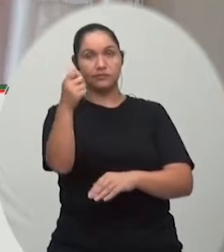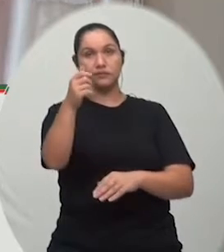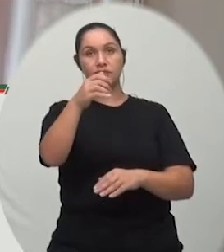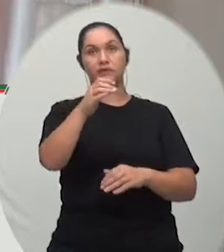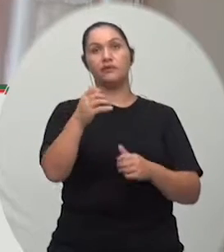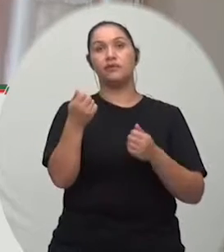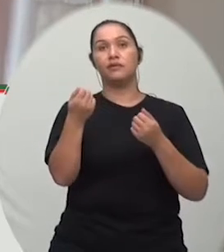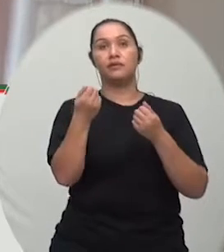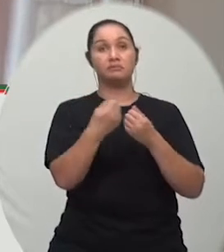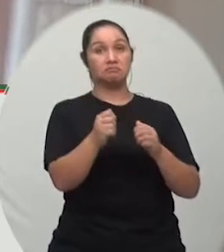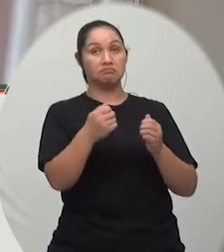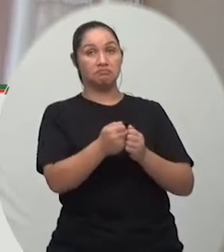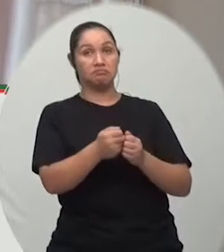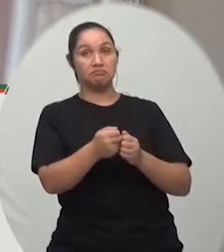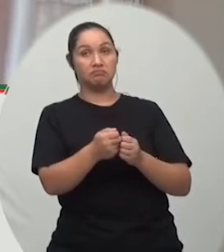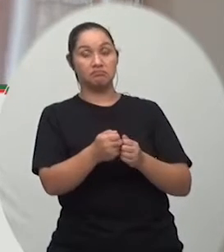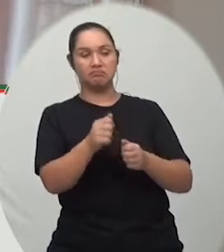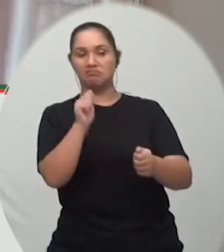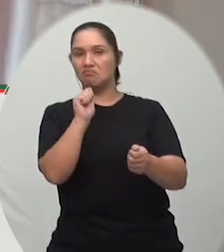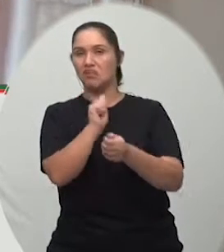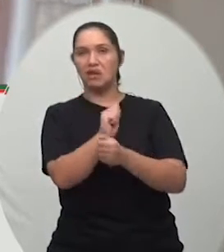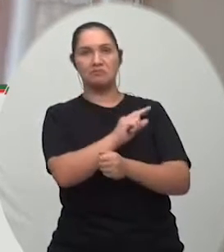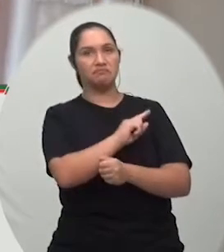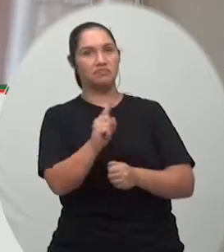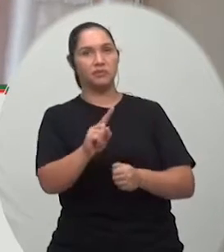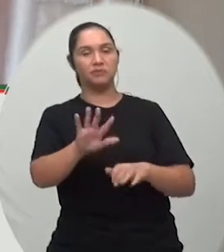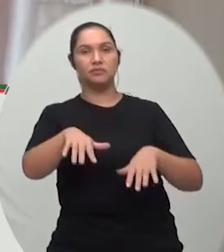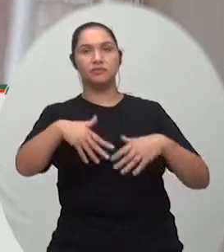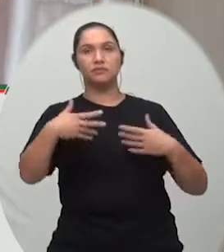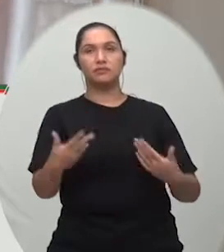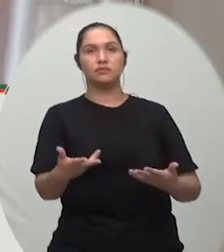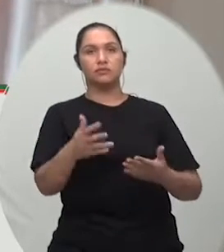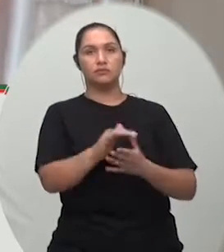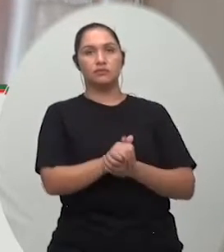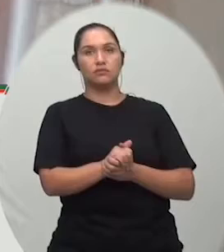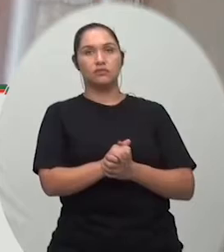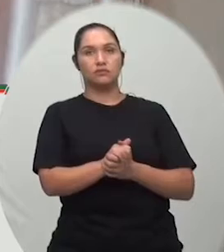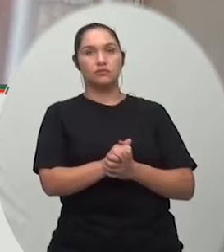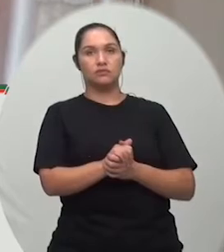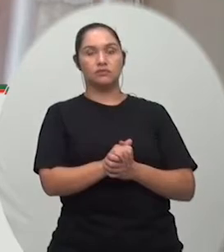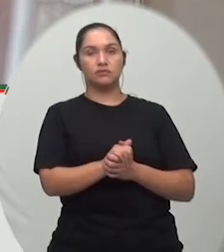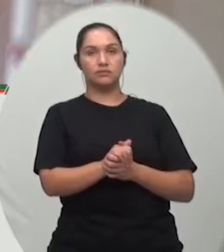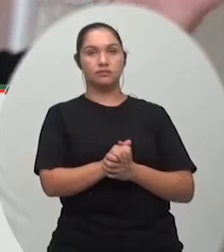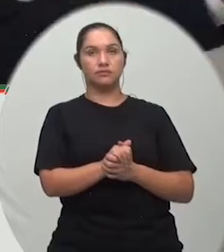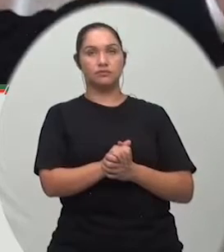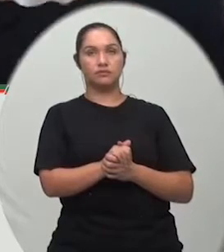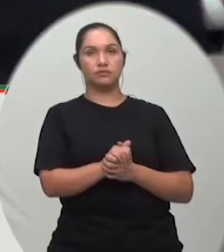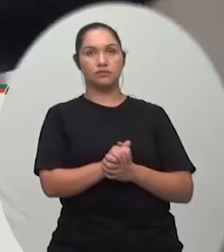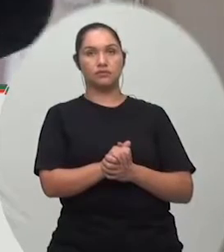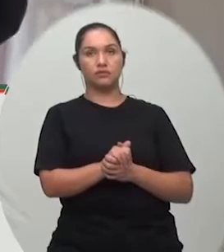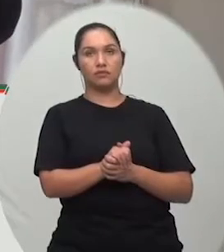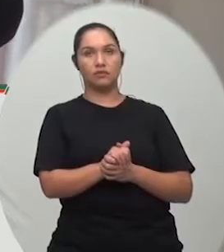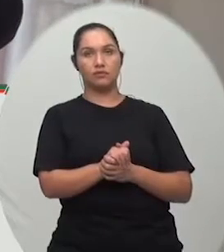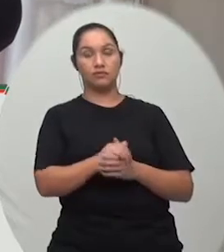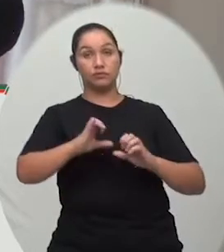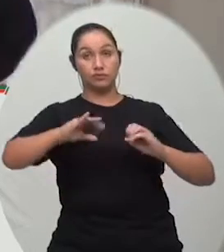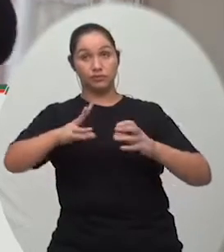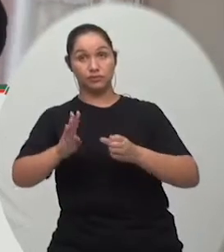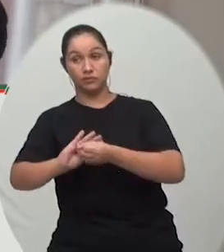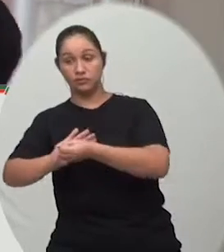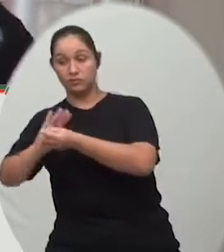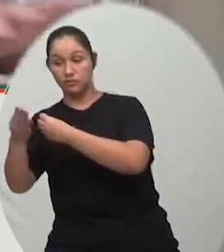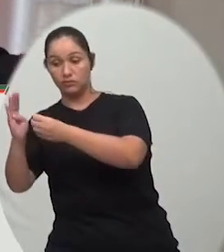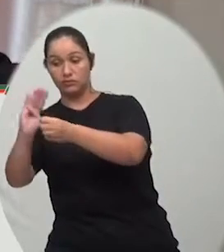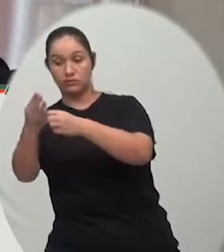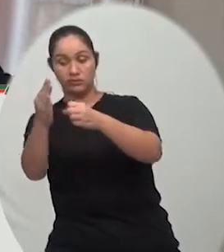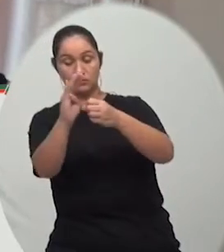né? Então, toda essa superlotação que está... elas convergem tudo, dos bairros para o terminal central. E do